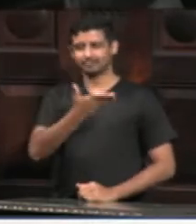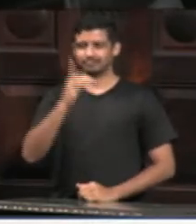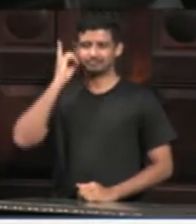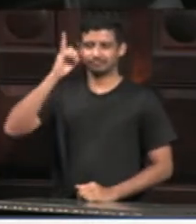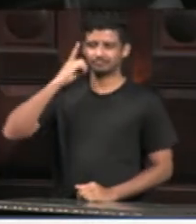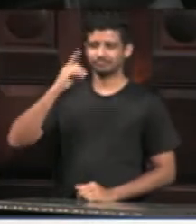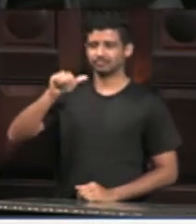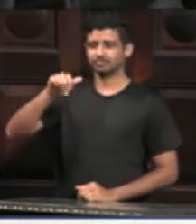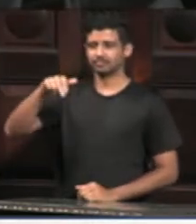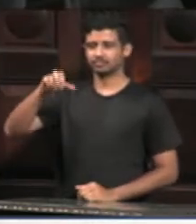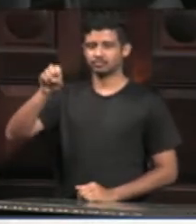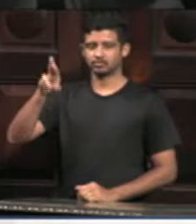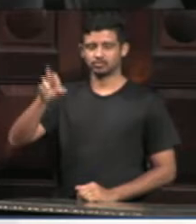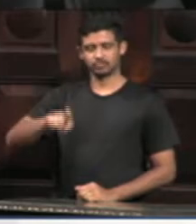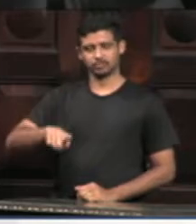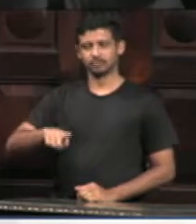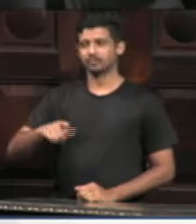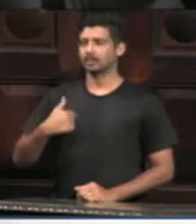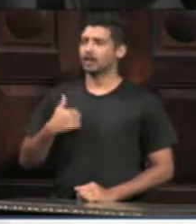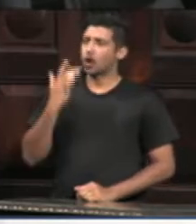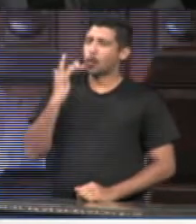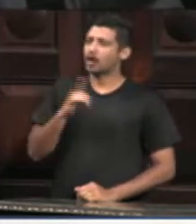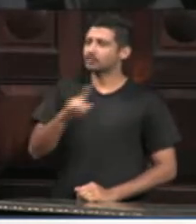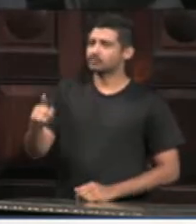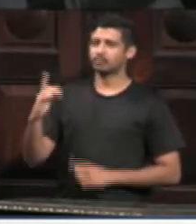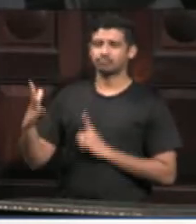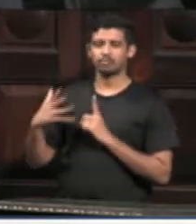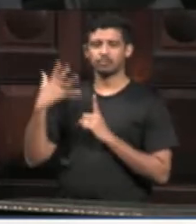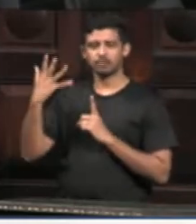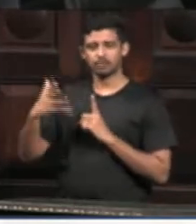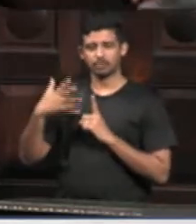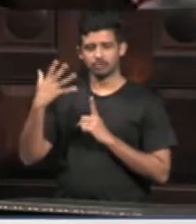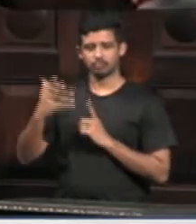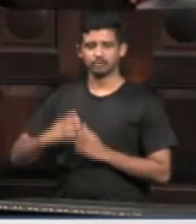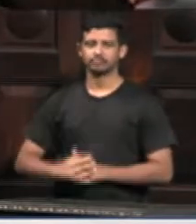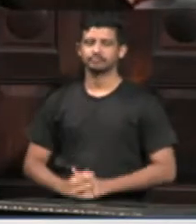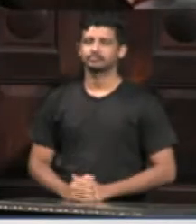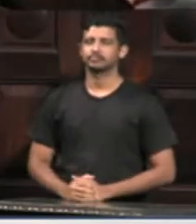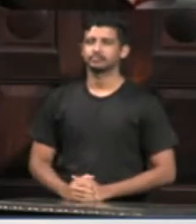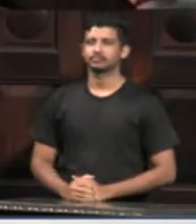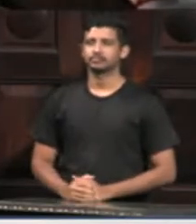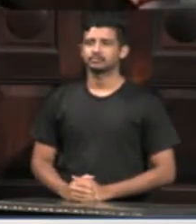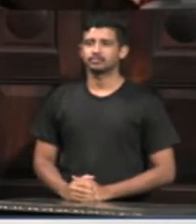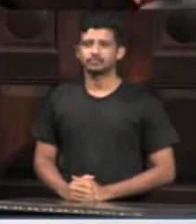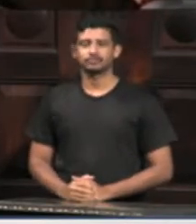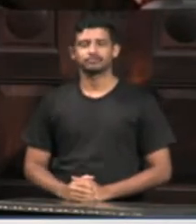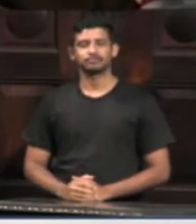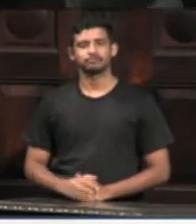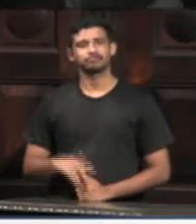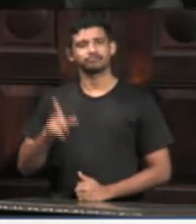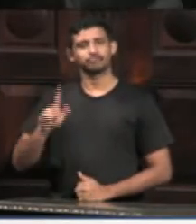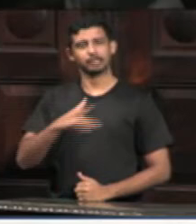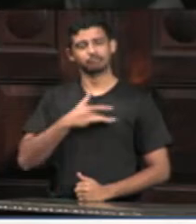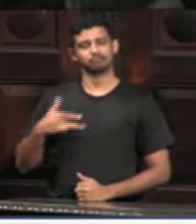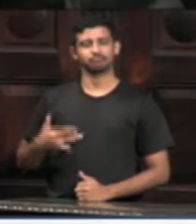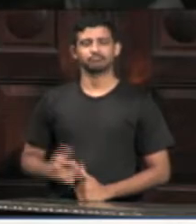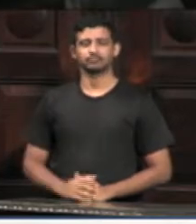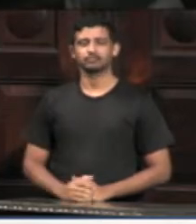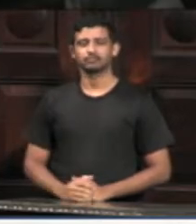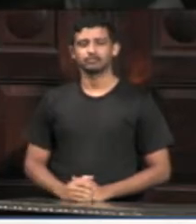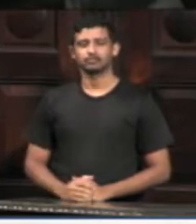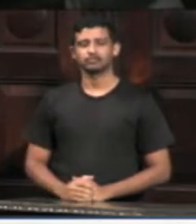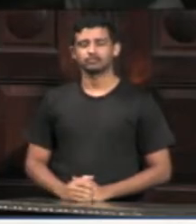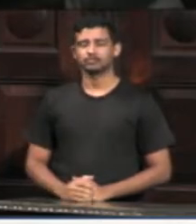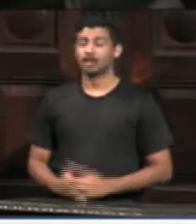deputado, que essa colocação, deputado Flávio Serafim, Liomar Coelho, ela é muito saudável. E nós